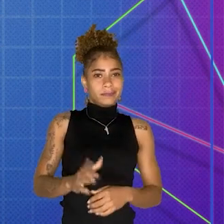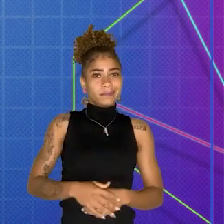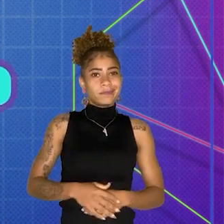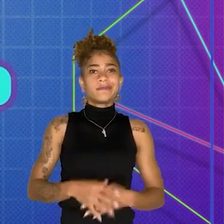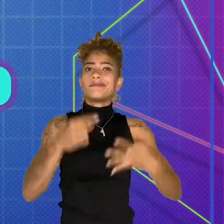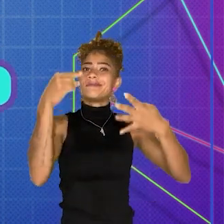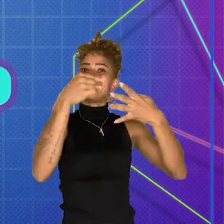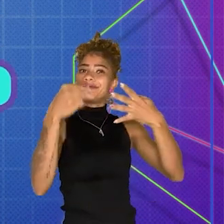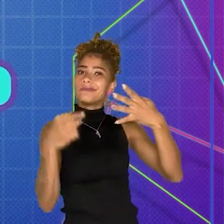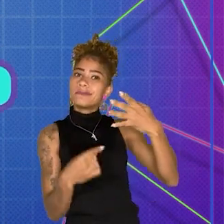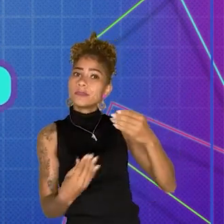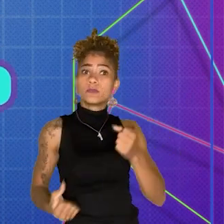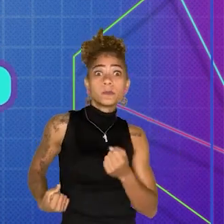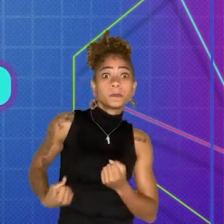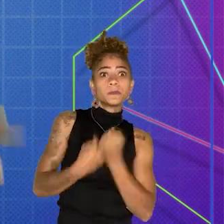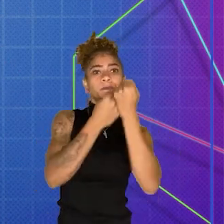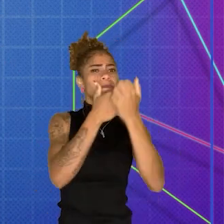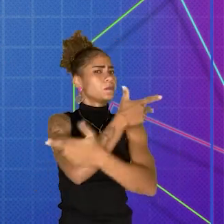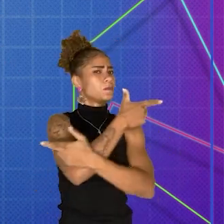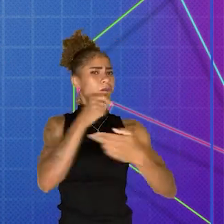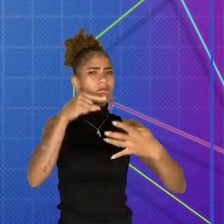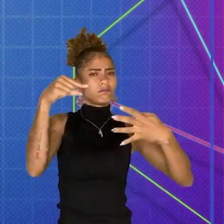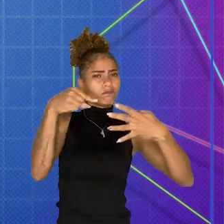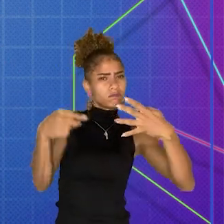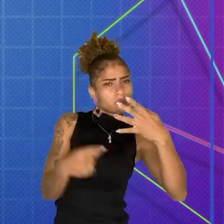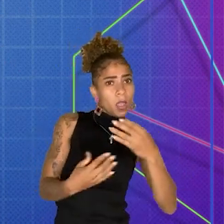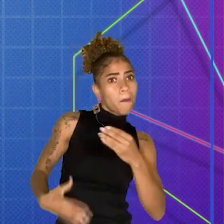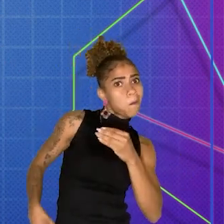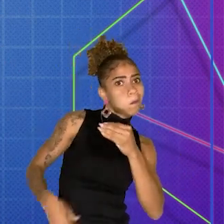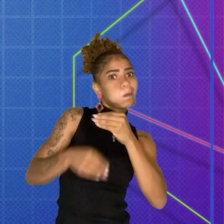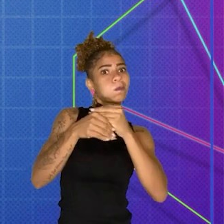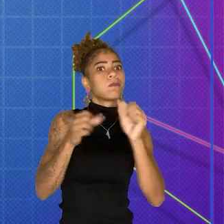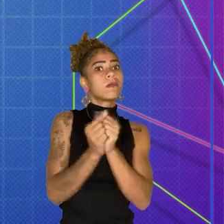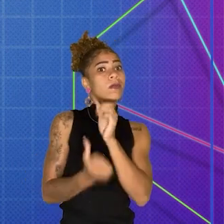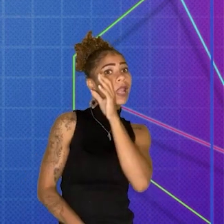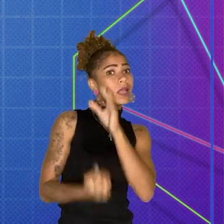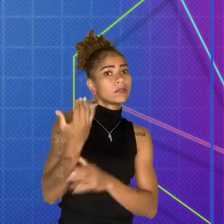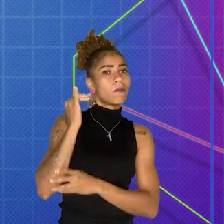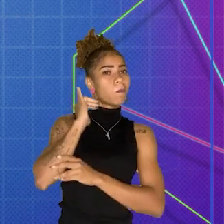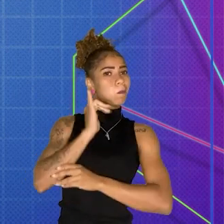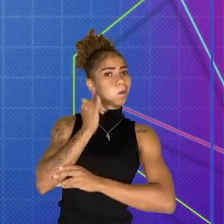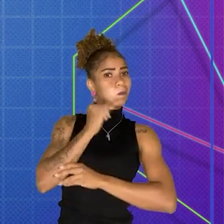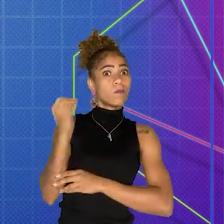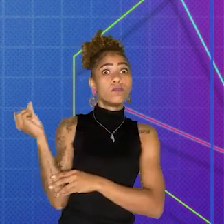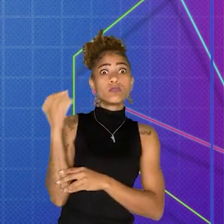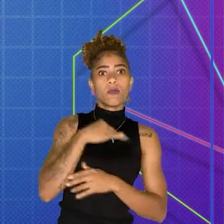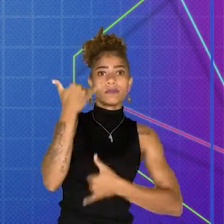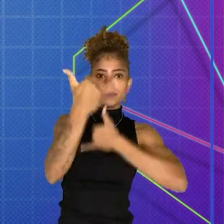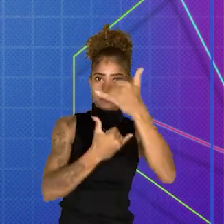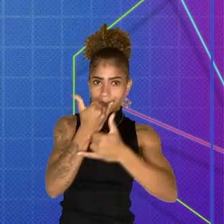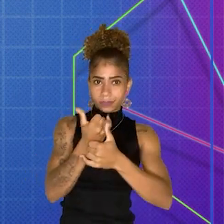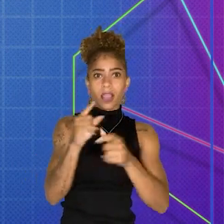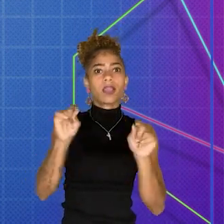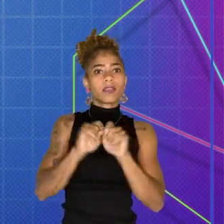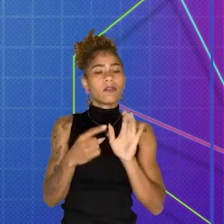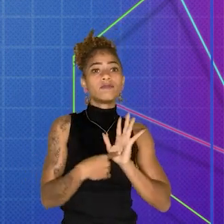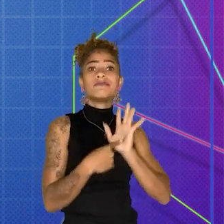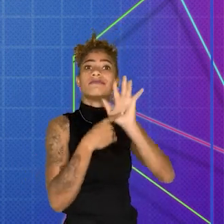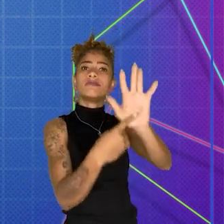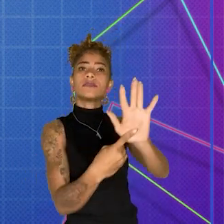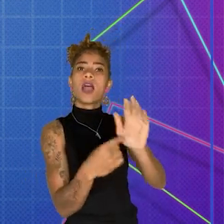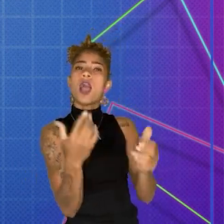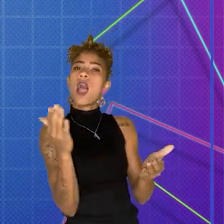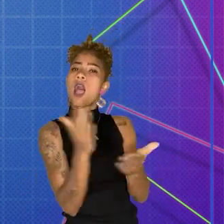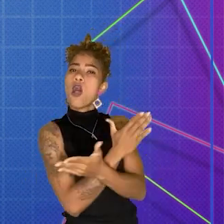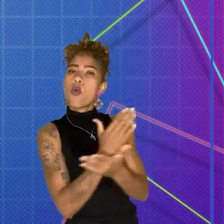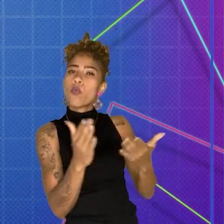Elementos que contribuem. Existem diversos elementos que podem contribuir para a construção de narrativas inovadoras em jogos. A seguir, eu vou descrever